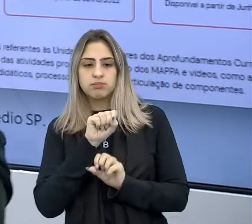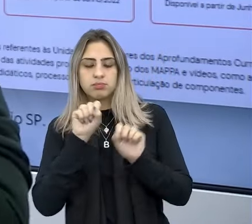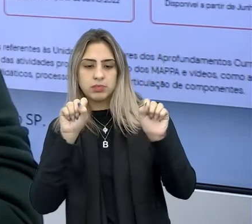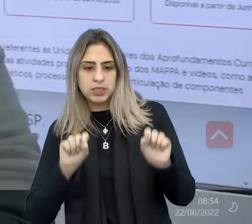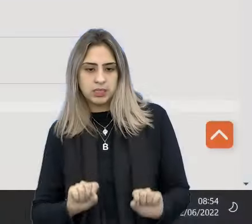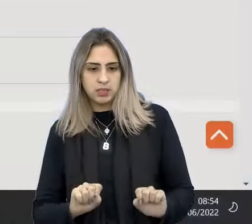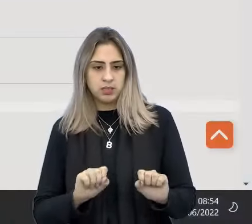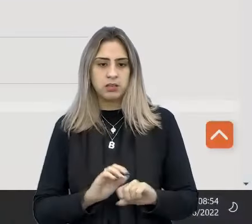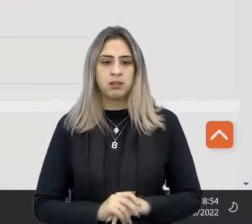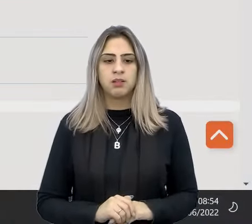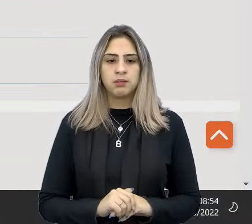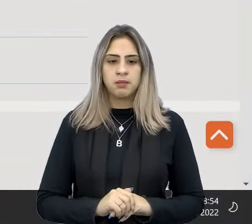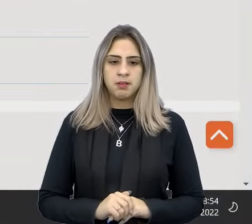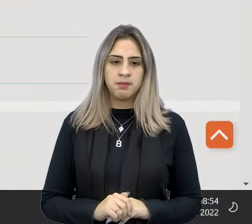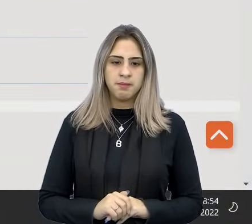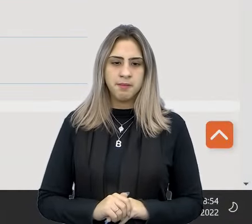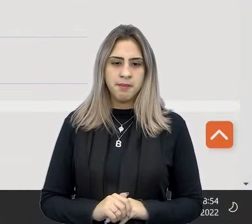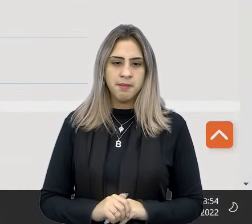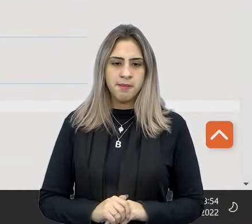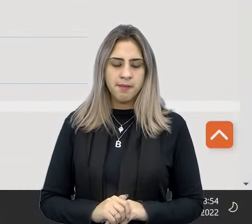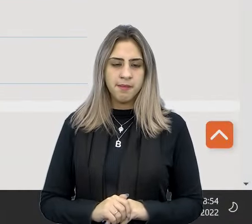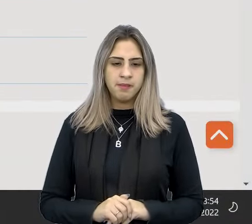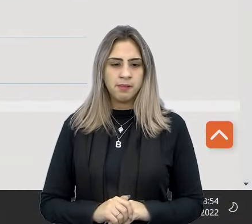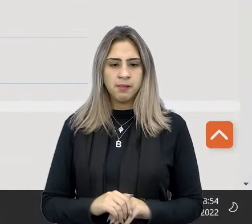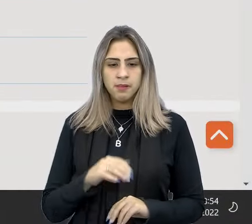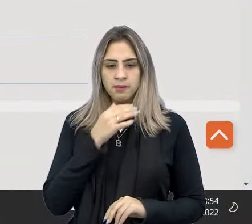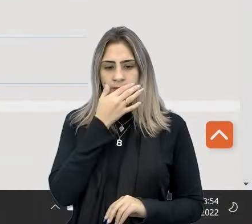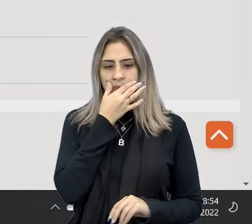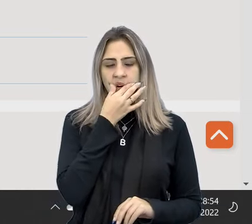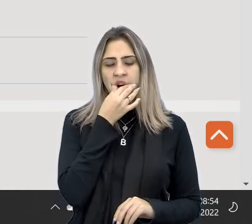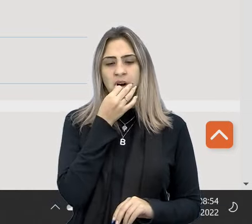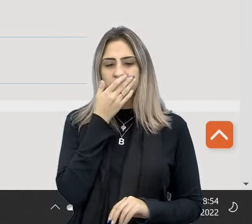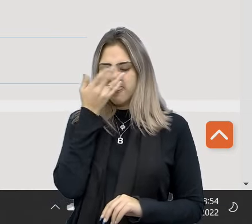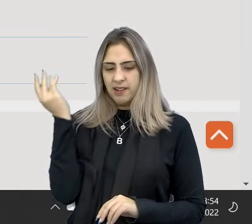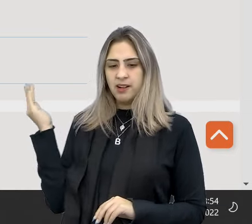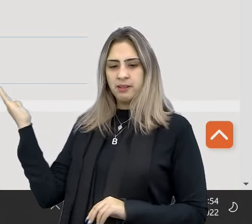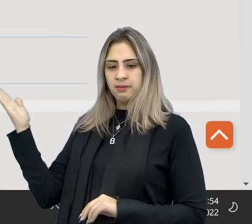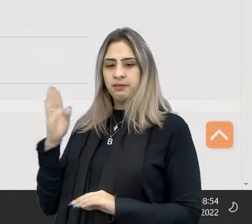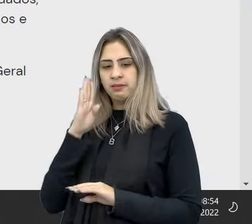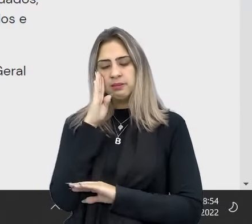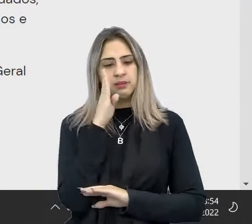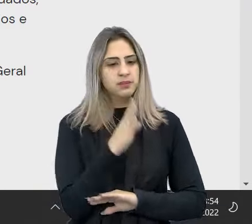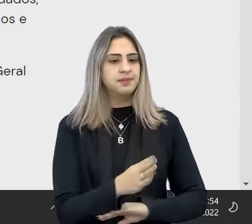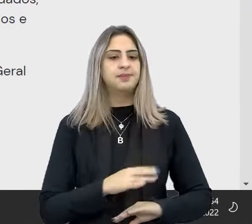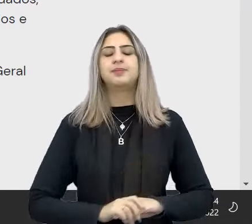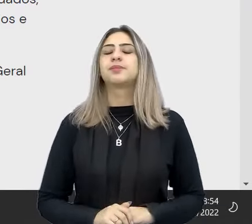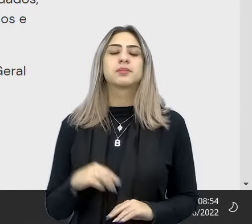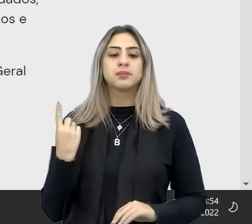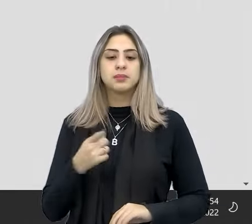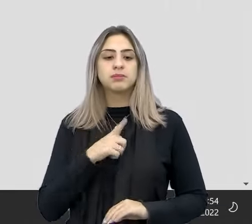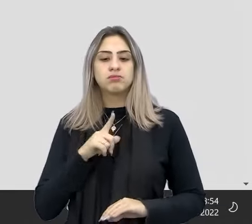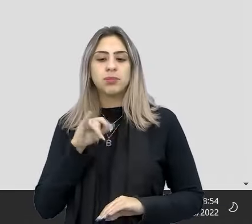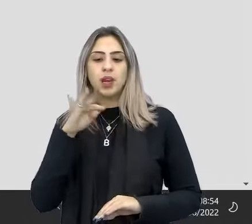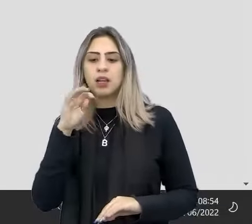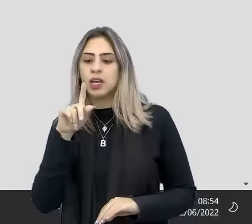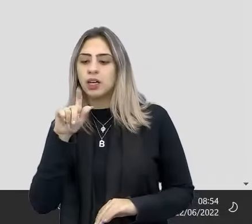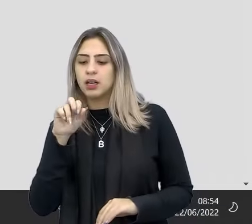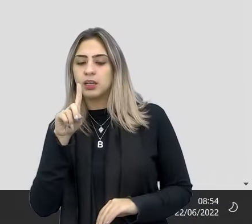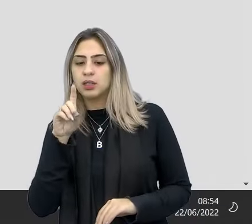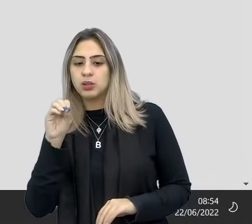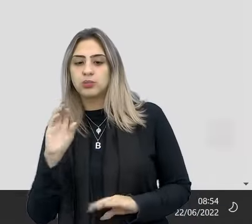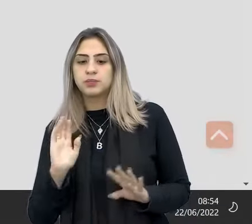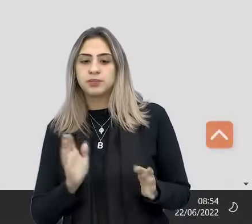colocar na tela, por favor, produção. Aqui, ó, a gente clica aqui e vai direto. A gente lê o que está integrando, então. Então,